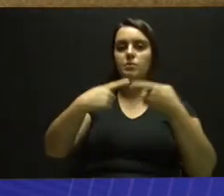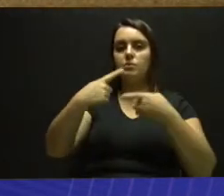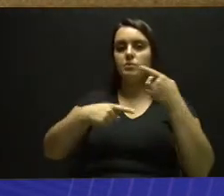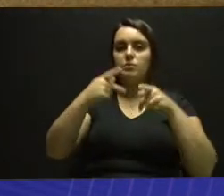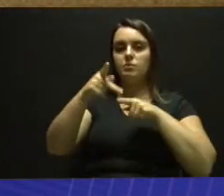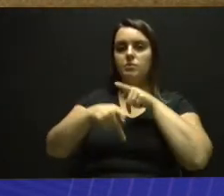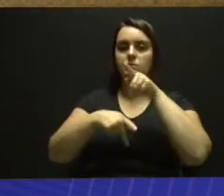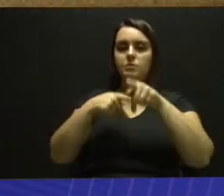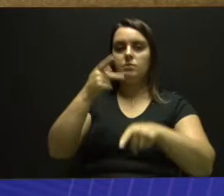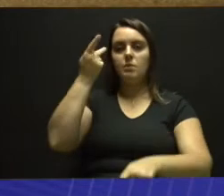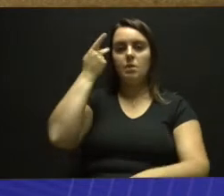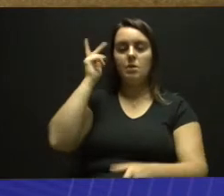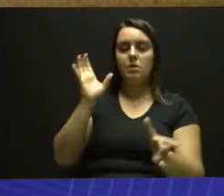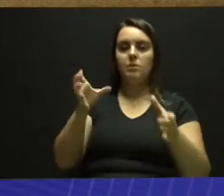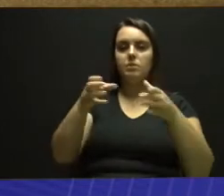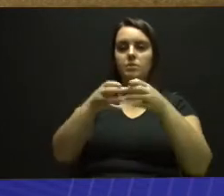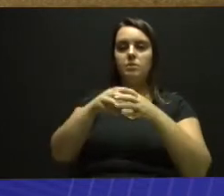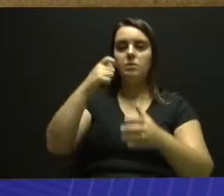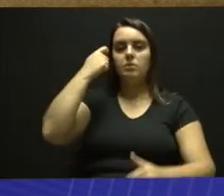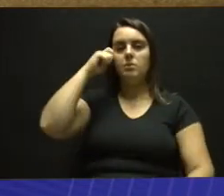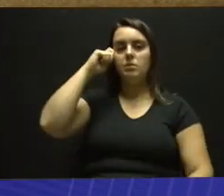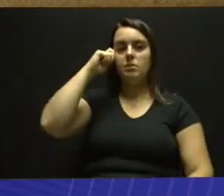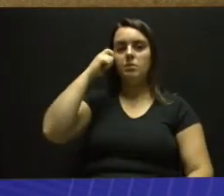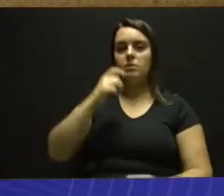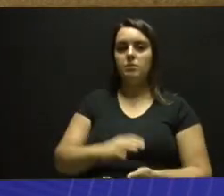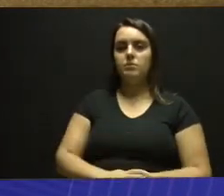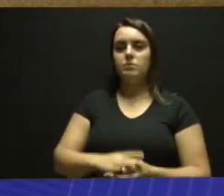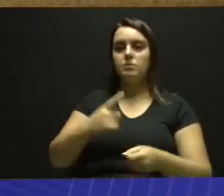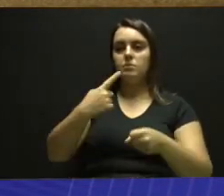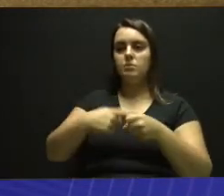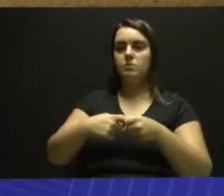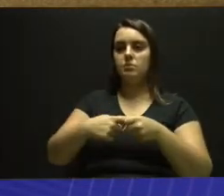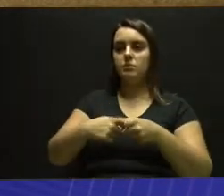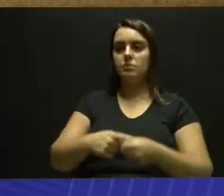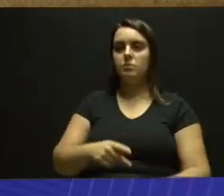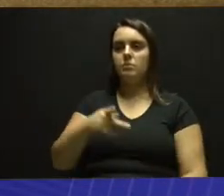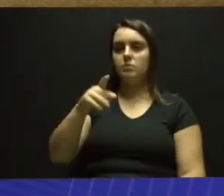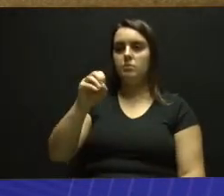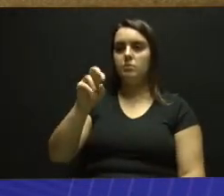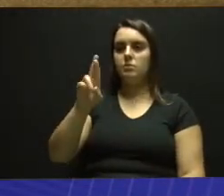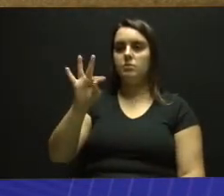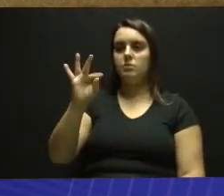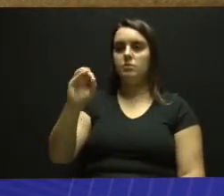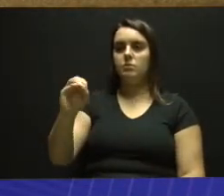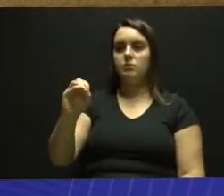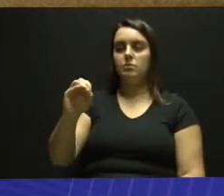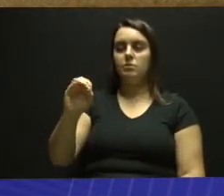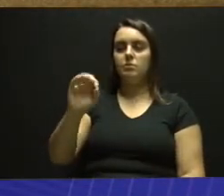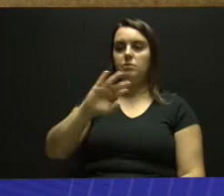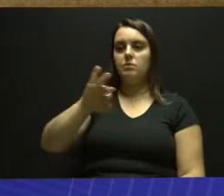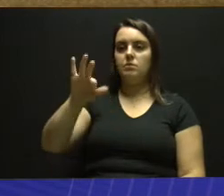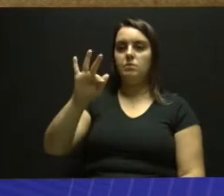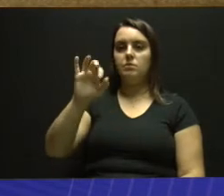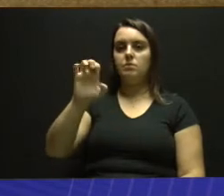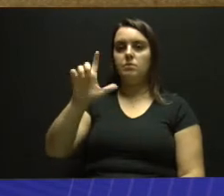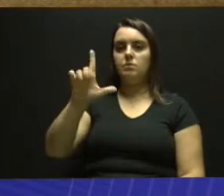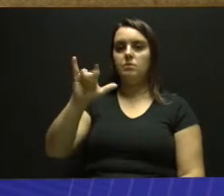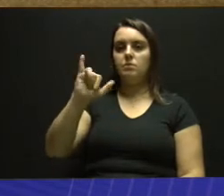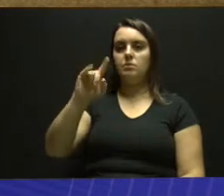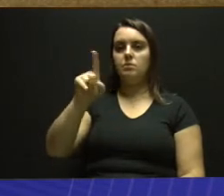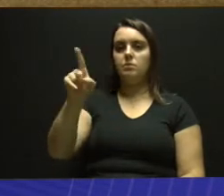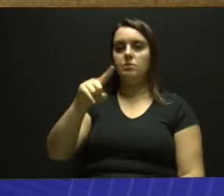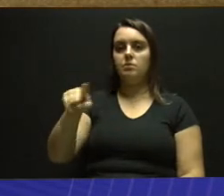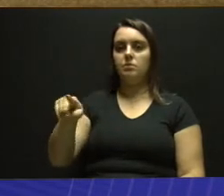públicas para a comunidade negra na cidade de porto feliz no estado de são paulo nosso homenageado